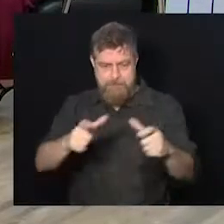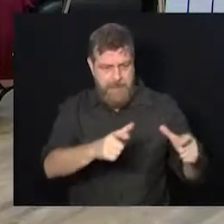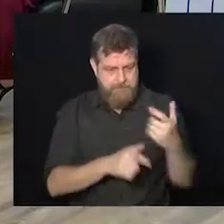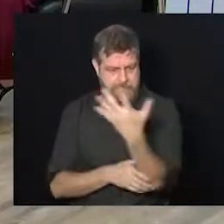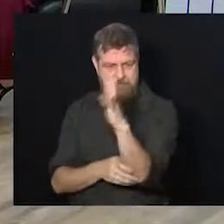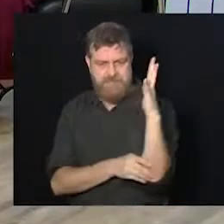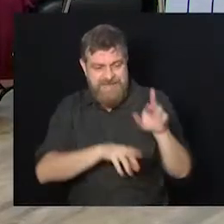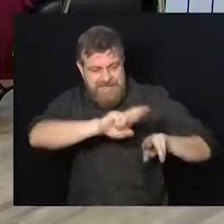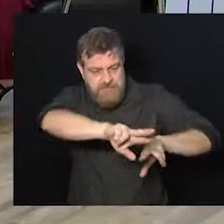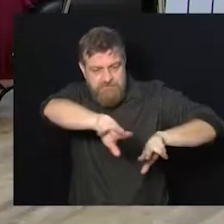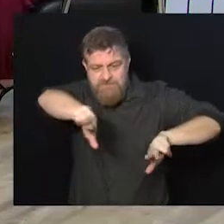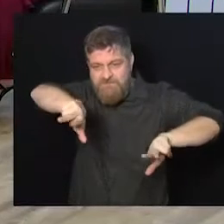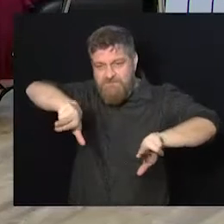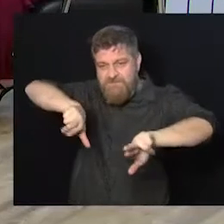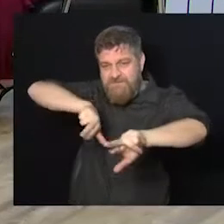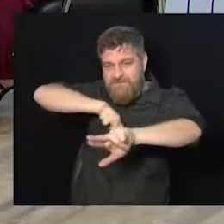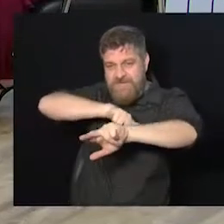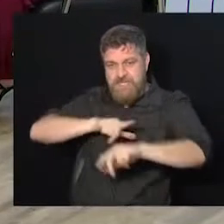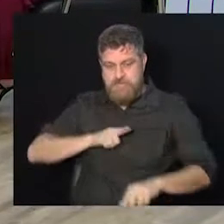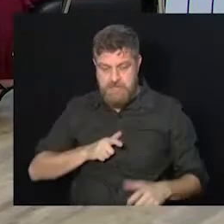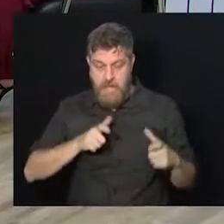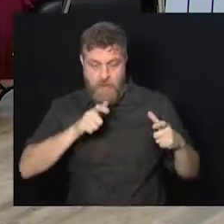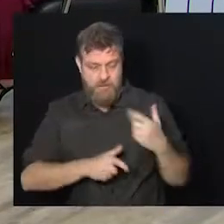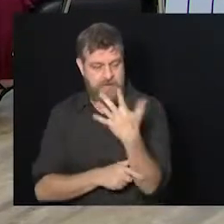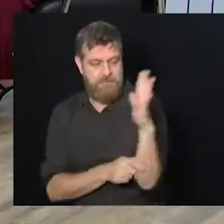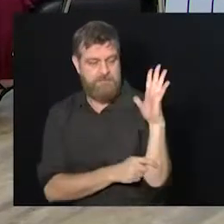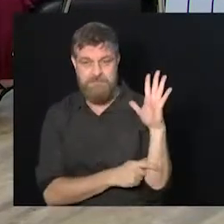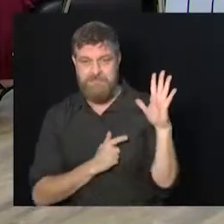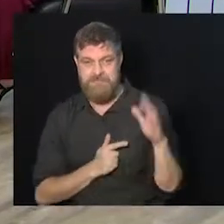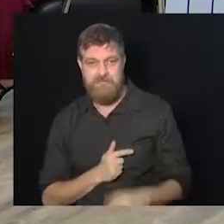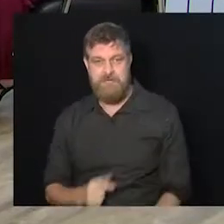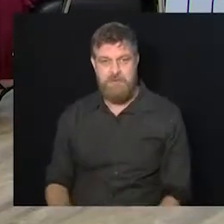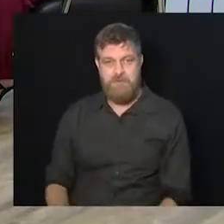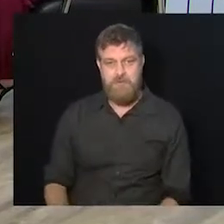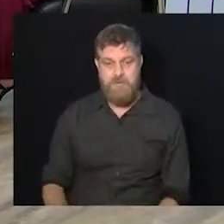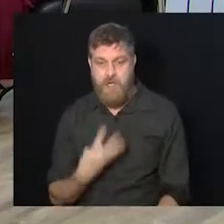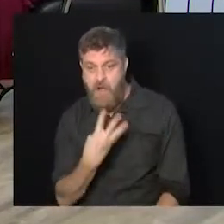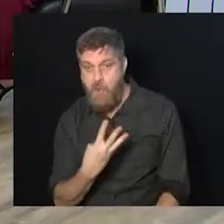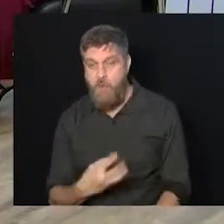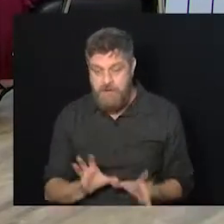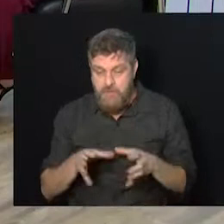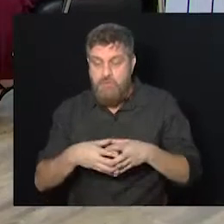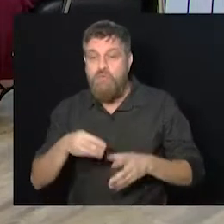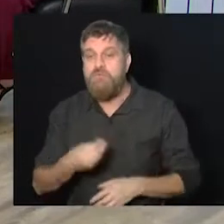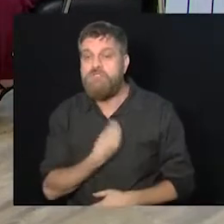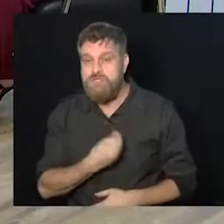você delimita uma unidade de conservação imensa, é para proteger 2, 3, 4 biomas dentro da